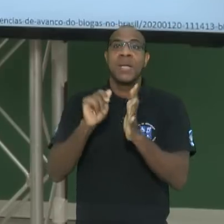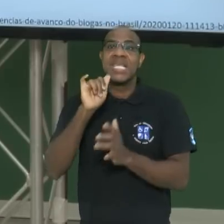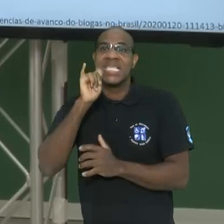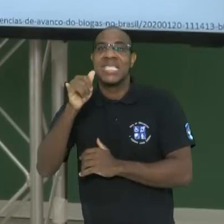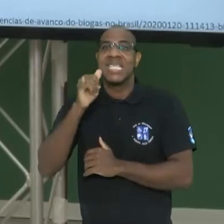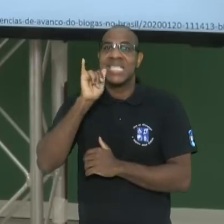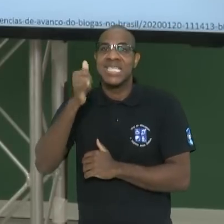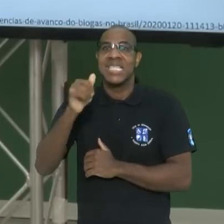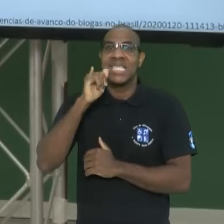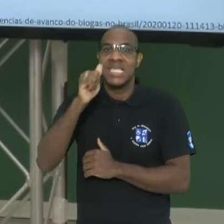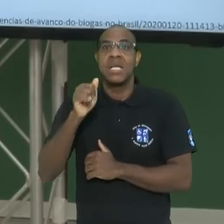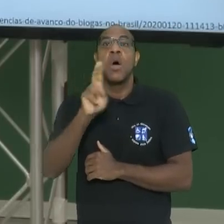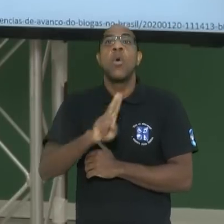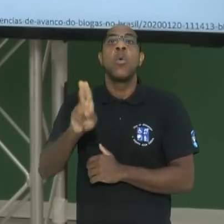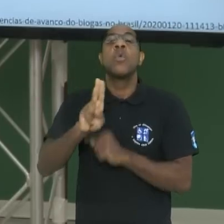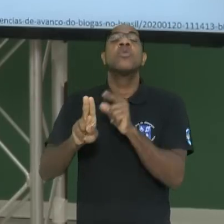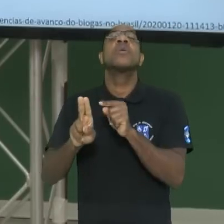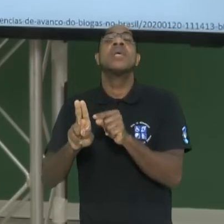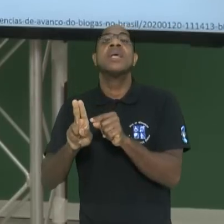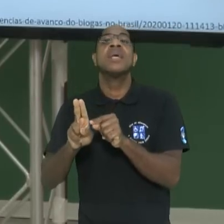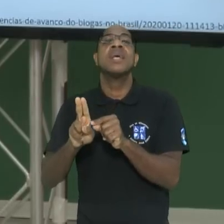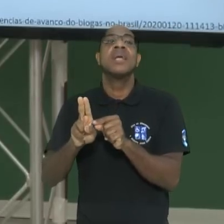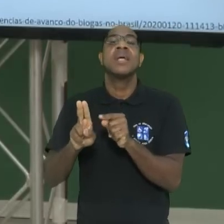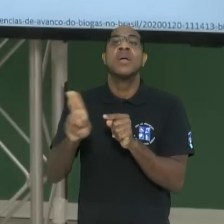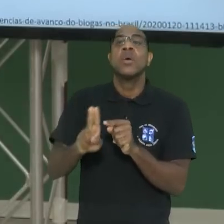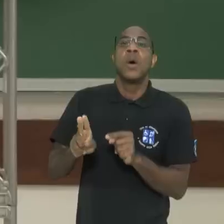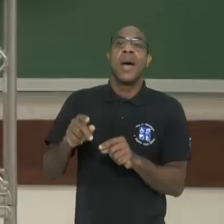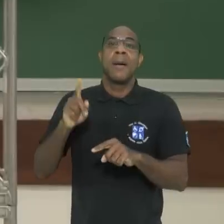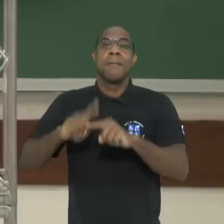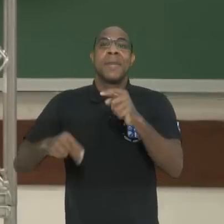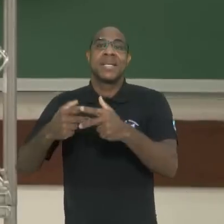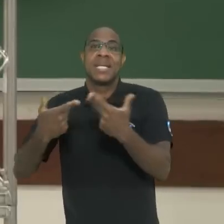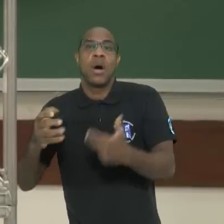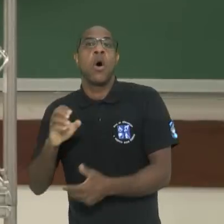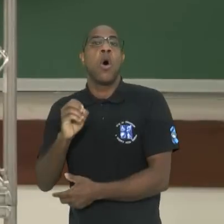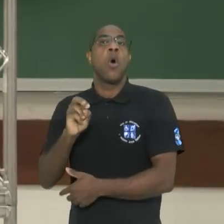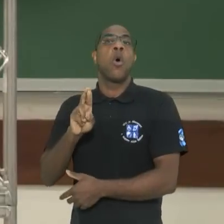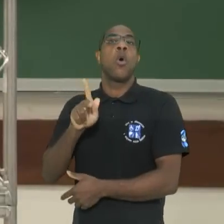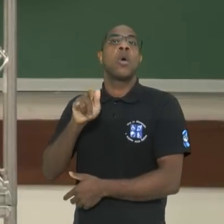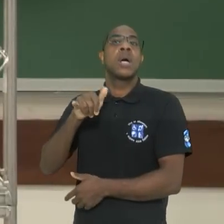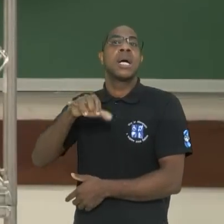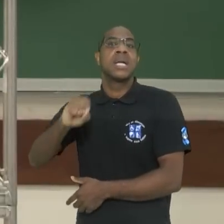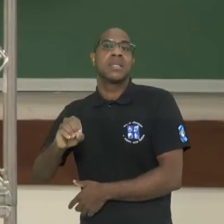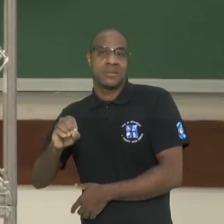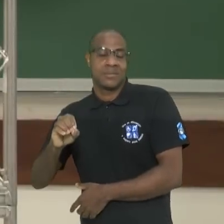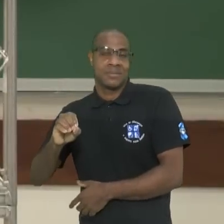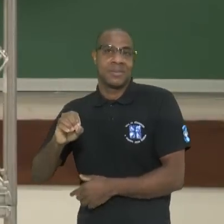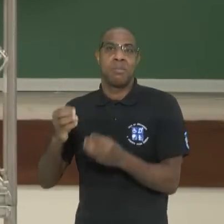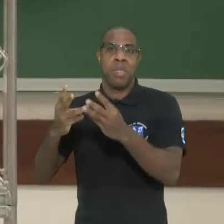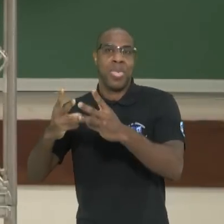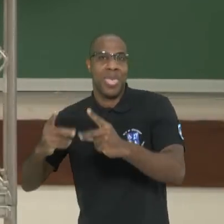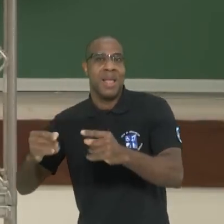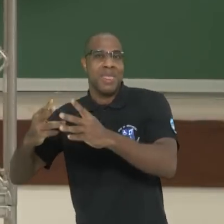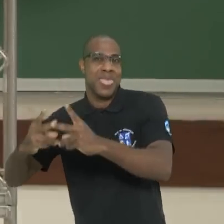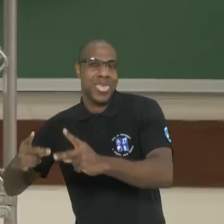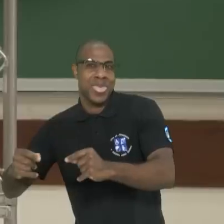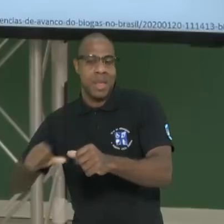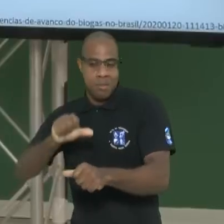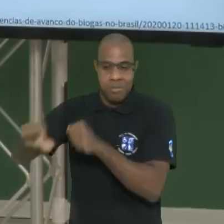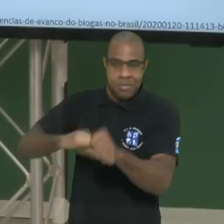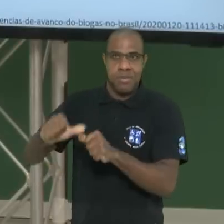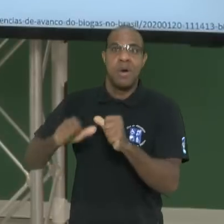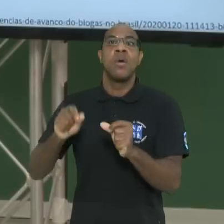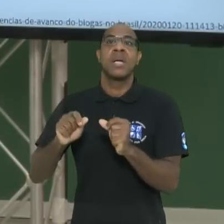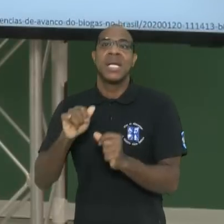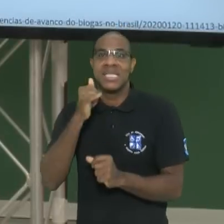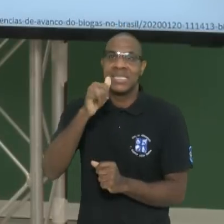energia através do uso de matéria orgânica em decomposição. Olha que bacana! Então, vamos responder